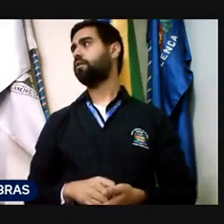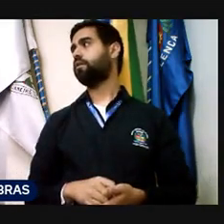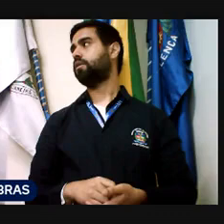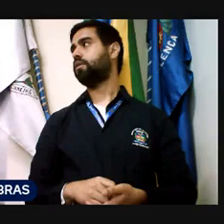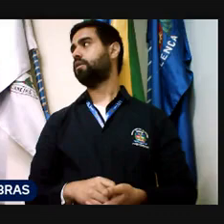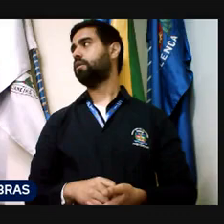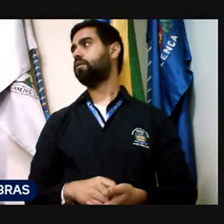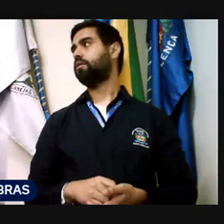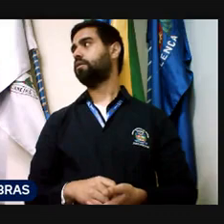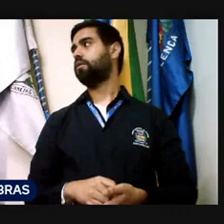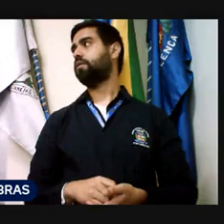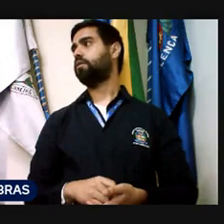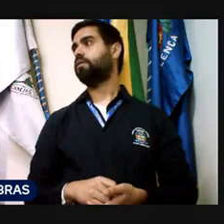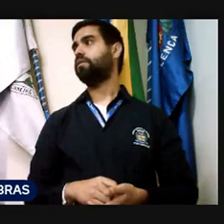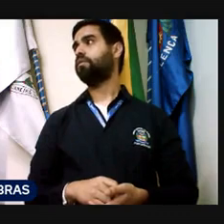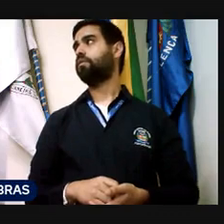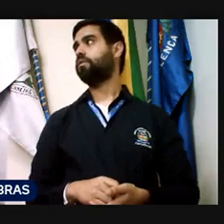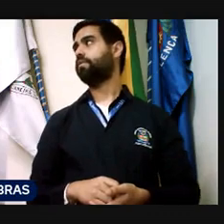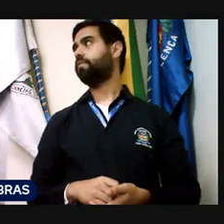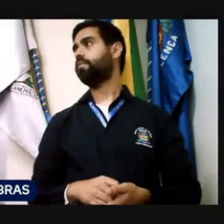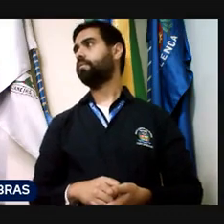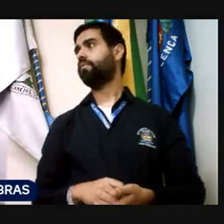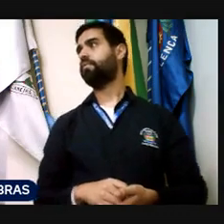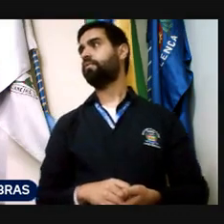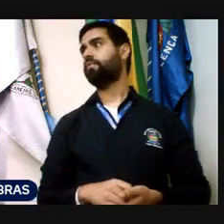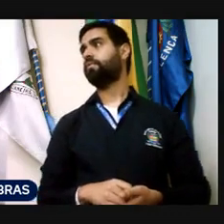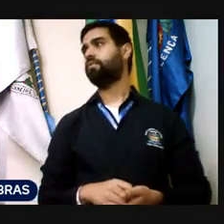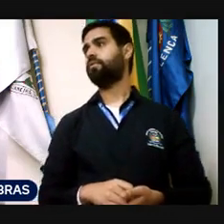já indicação é